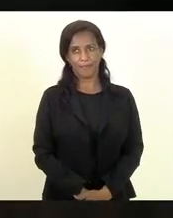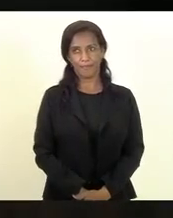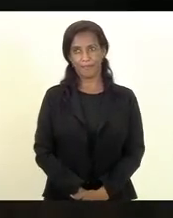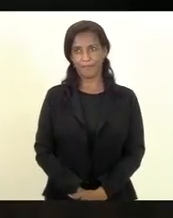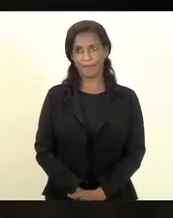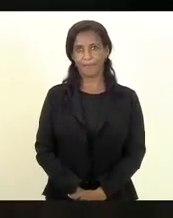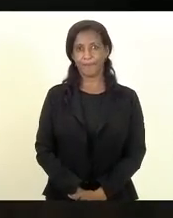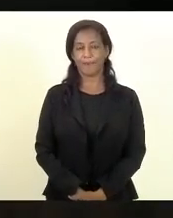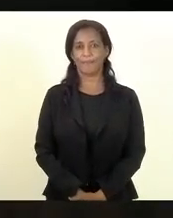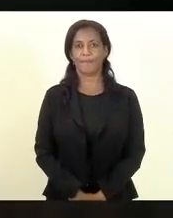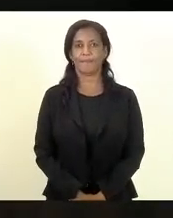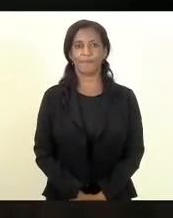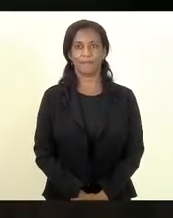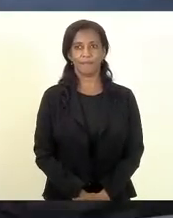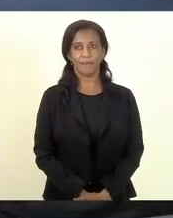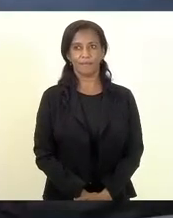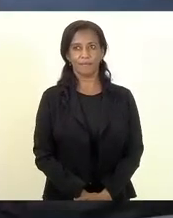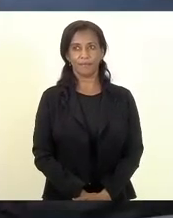Deputado